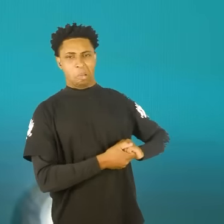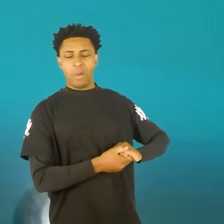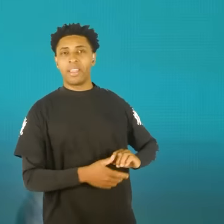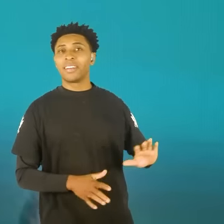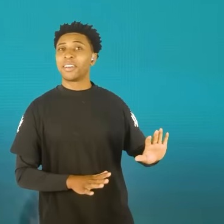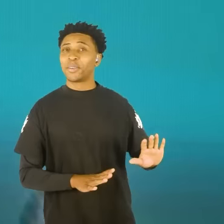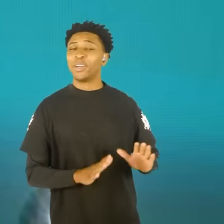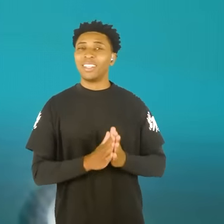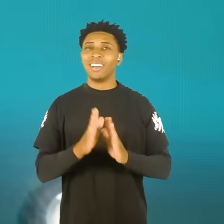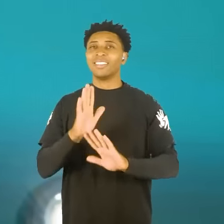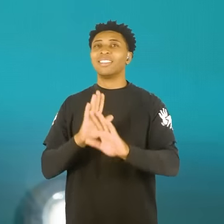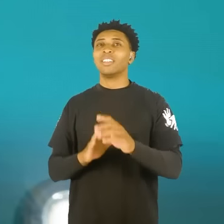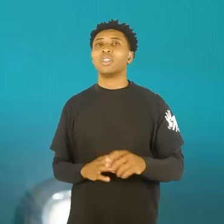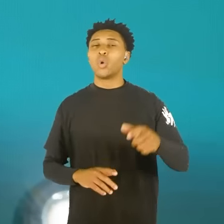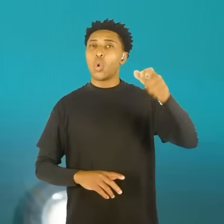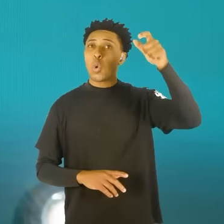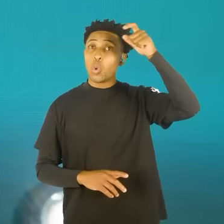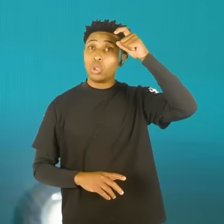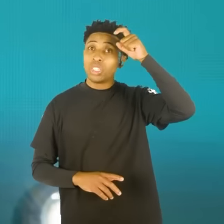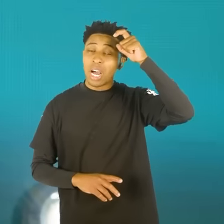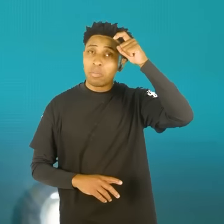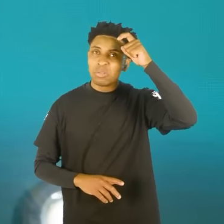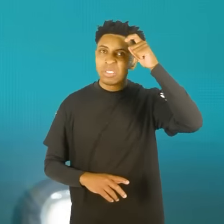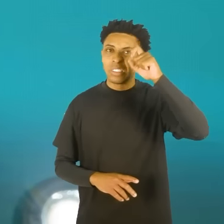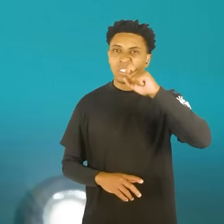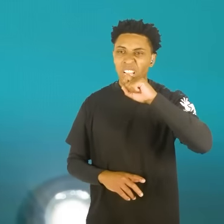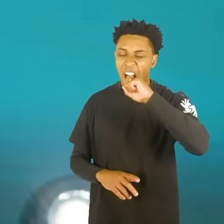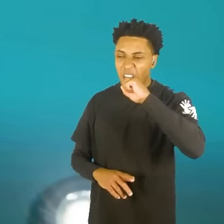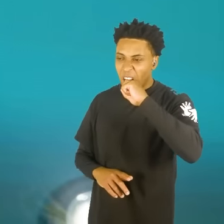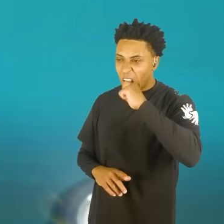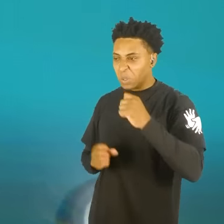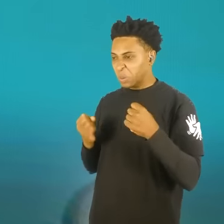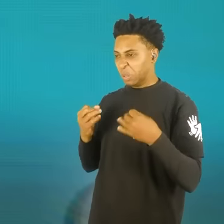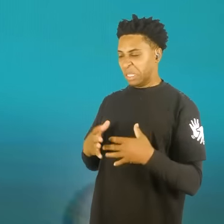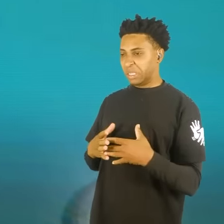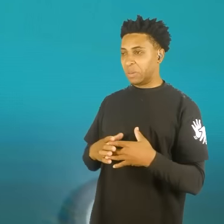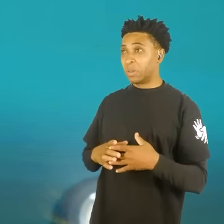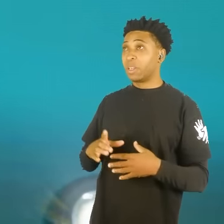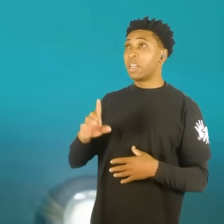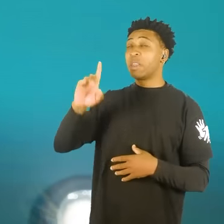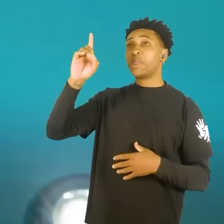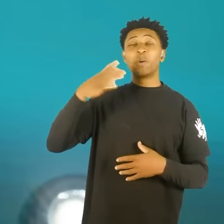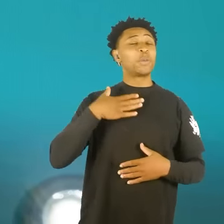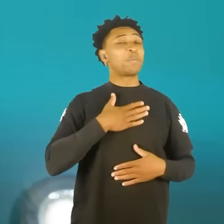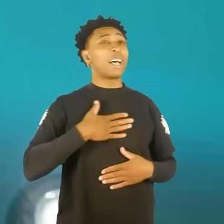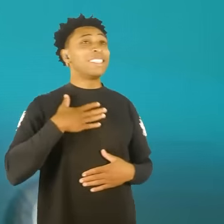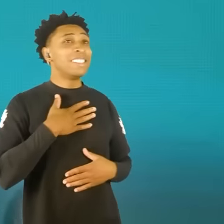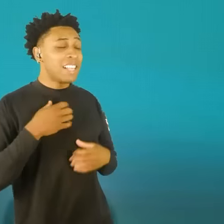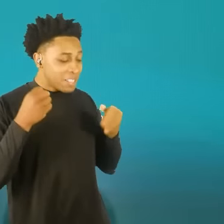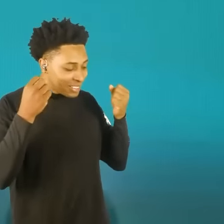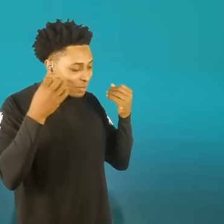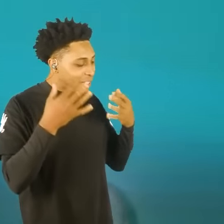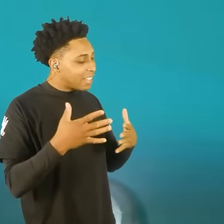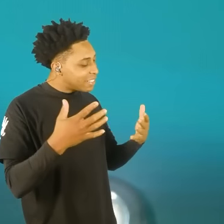Porque o diabo odeia sem explicação, mas Deus ama sem explicação. O diabo persegue sem explicação